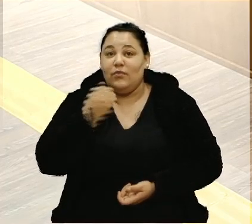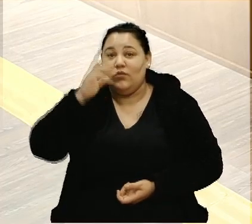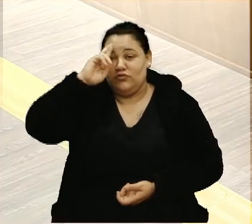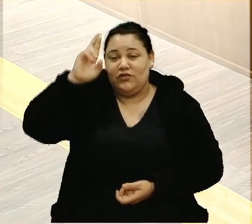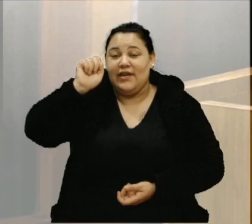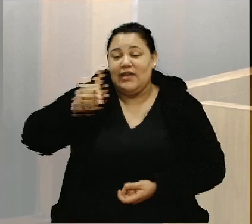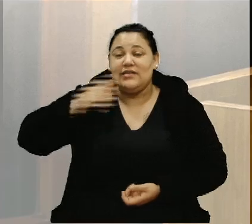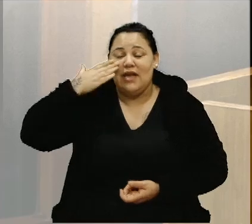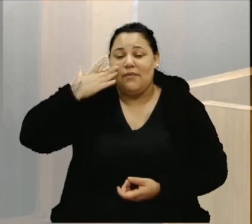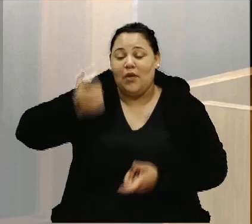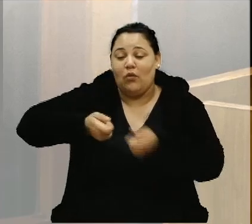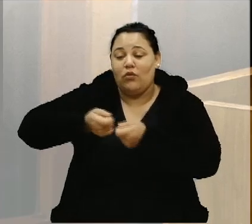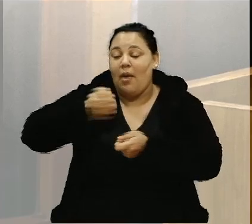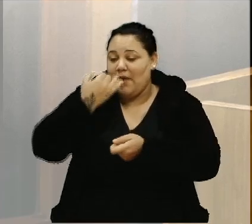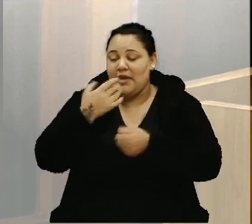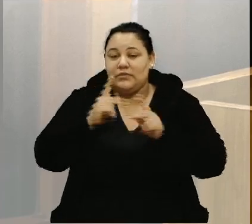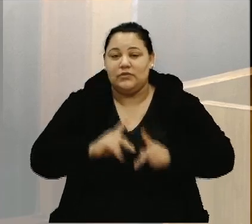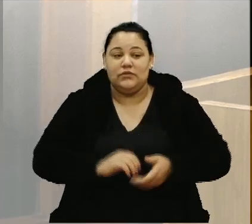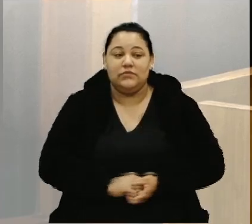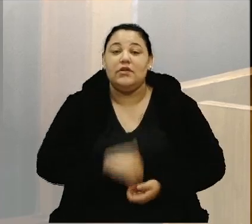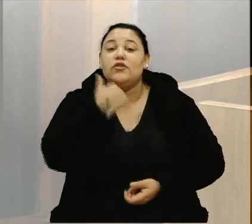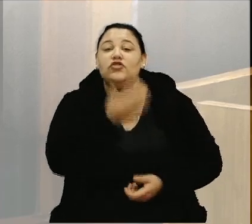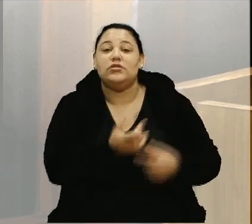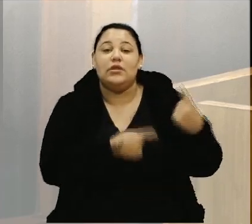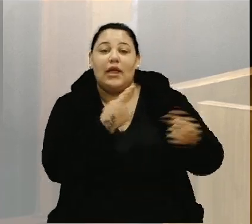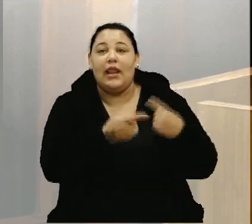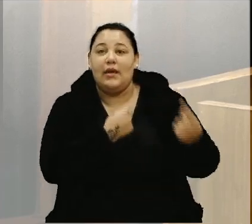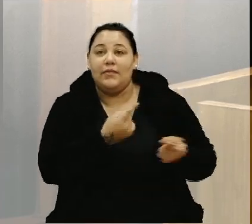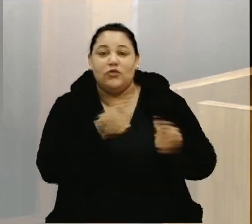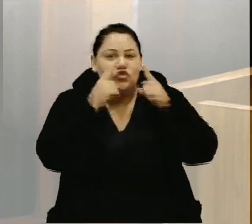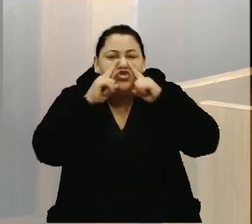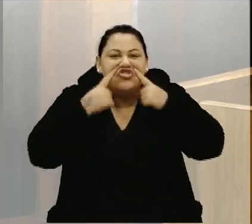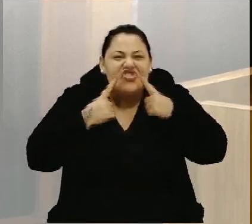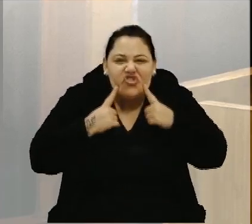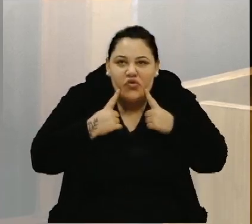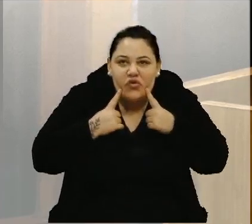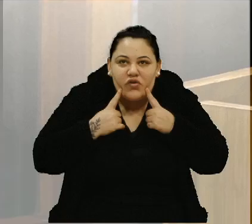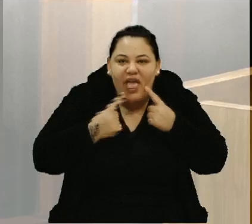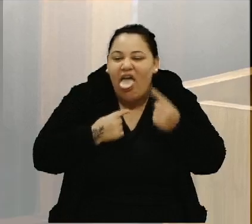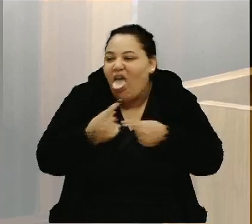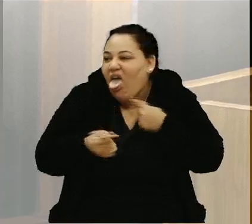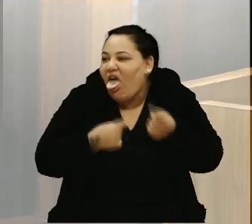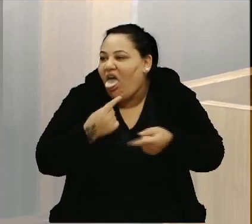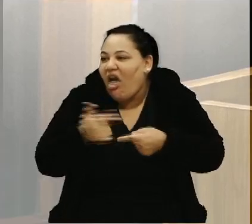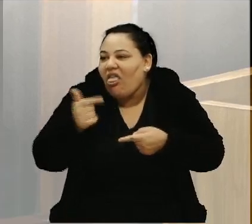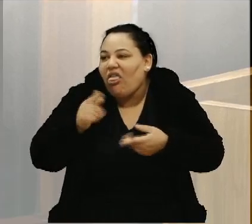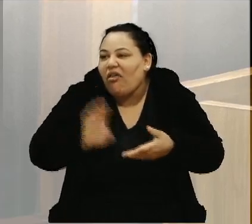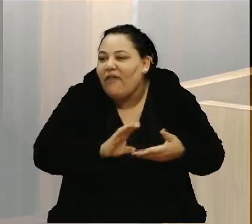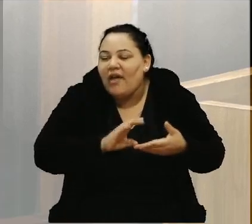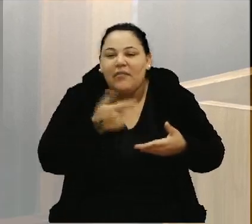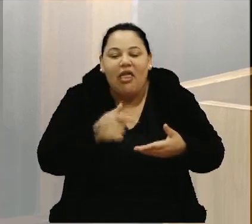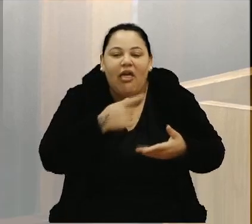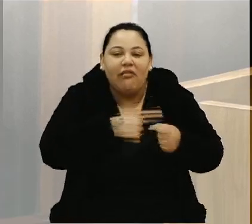adianta reclamar. O choro não resolve. O choro no sentido da reclamação. Não tem dinheiro, a cidade tá